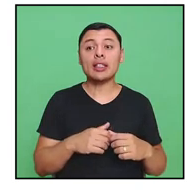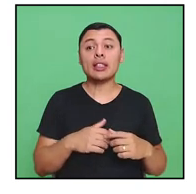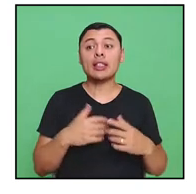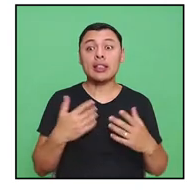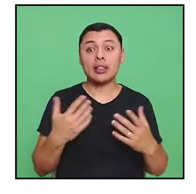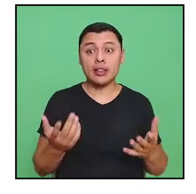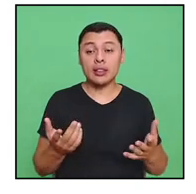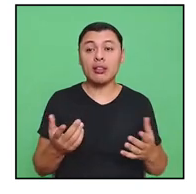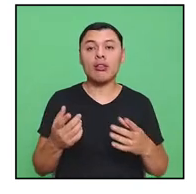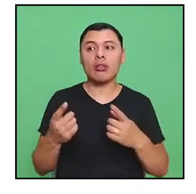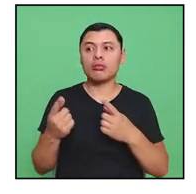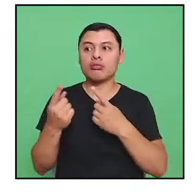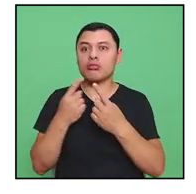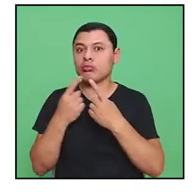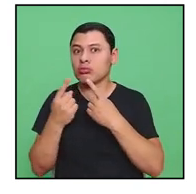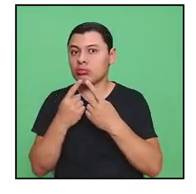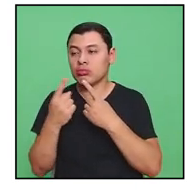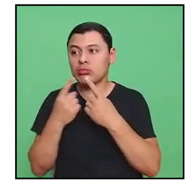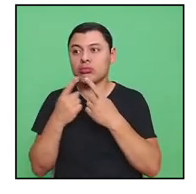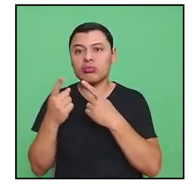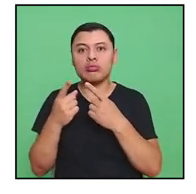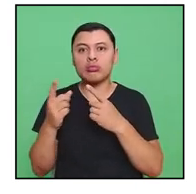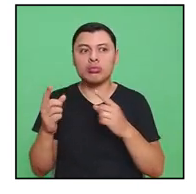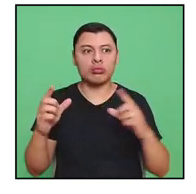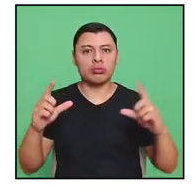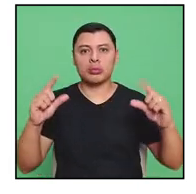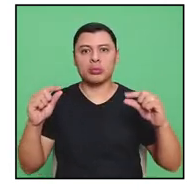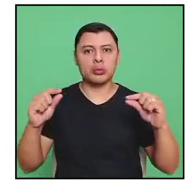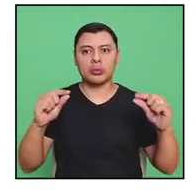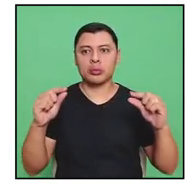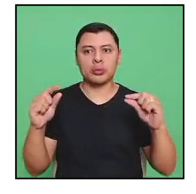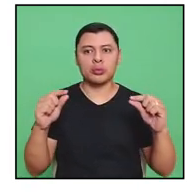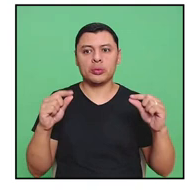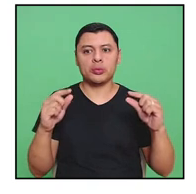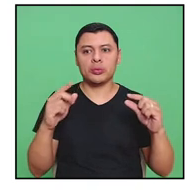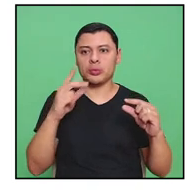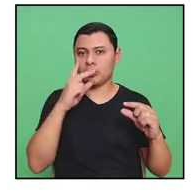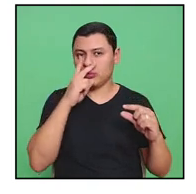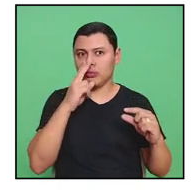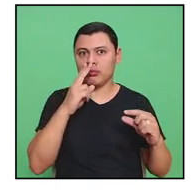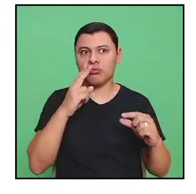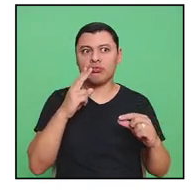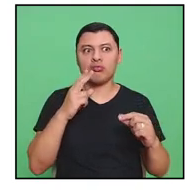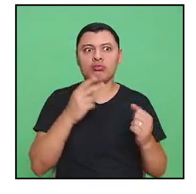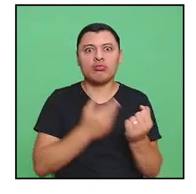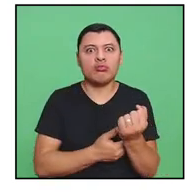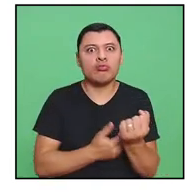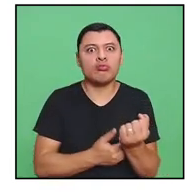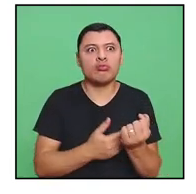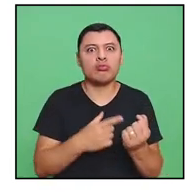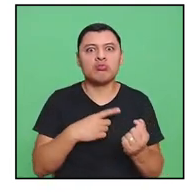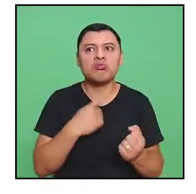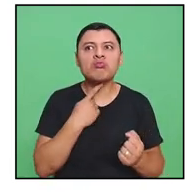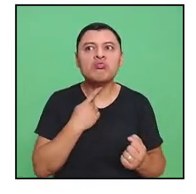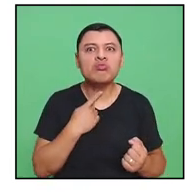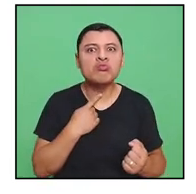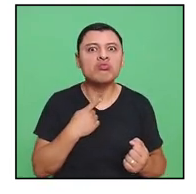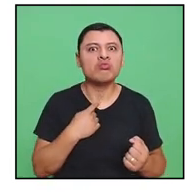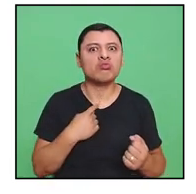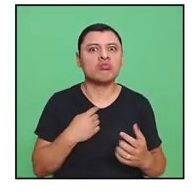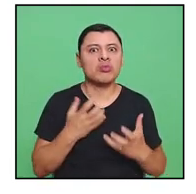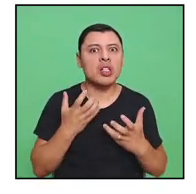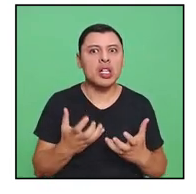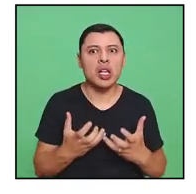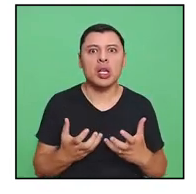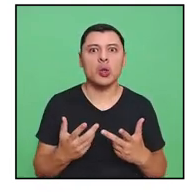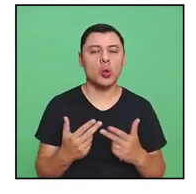um diálogo meio maníaco, assim, quase, cheio de muita vontade, sabe? Que as coisas